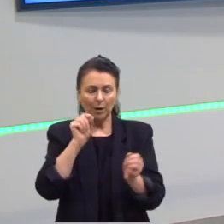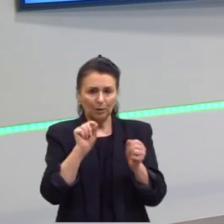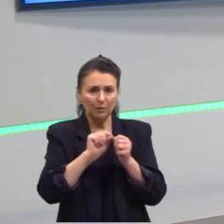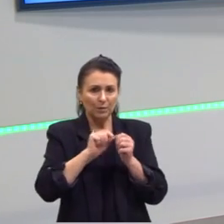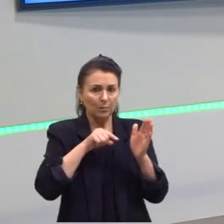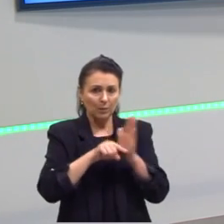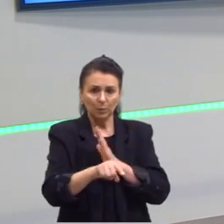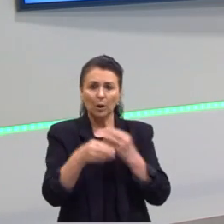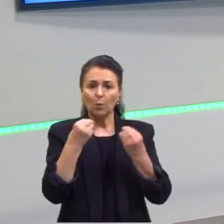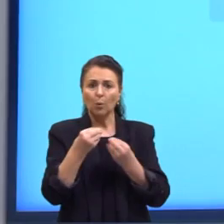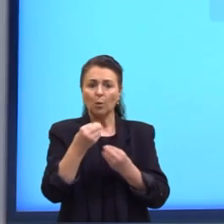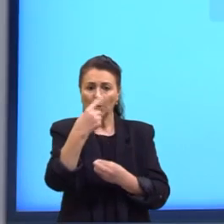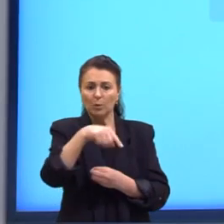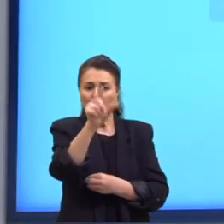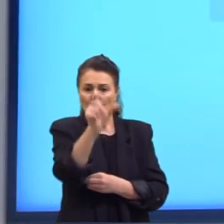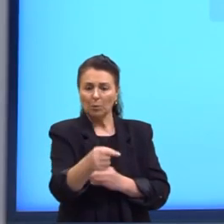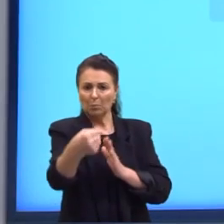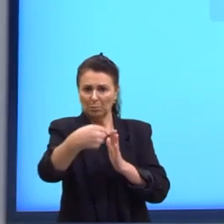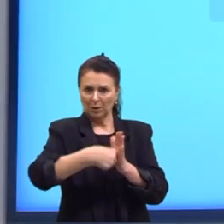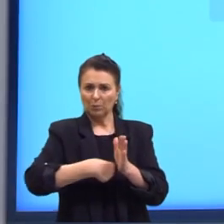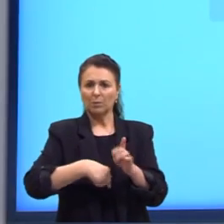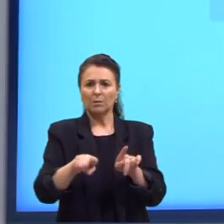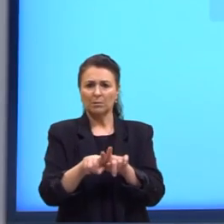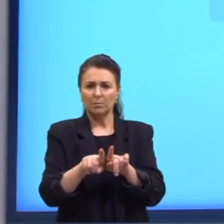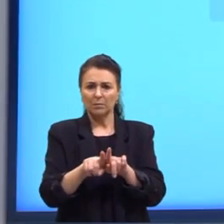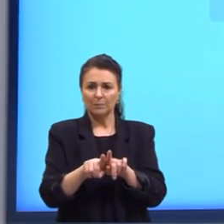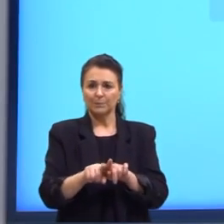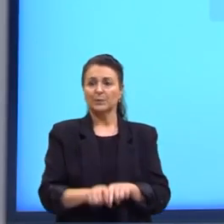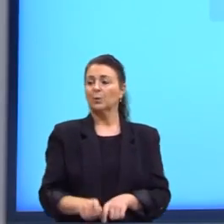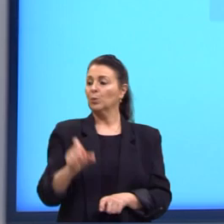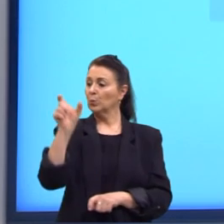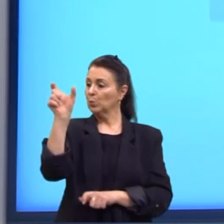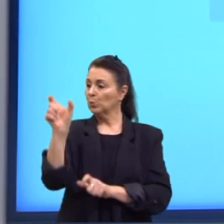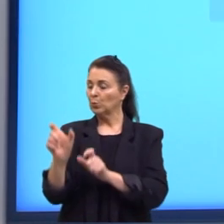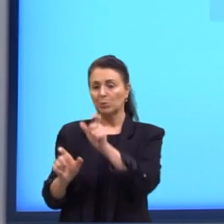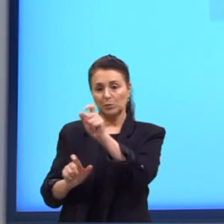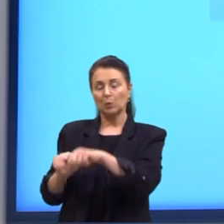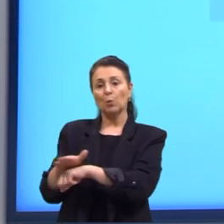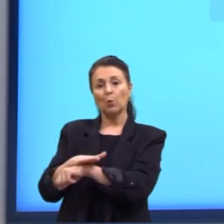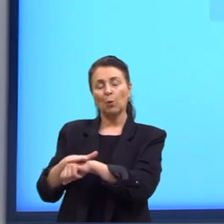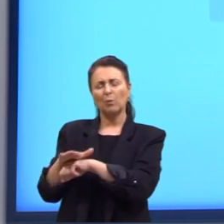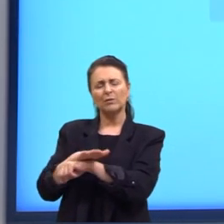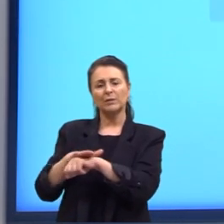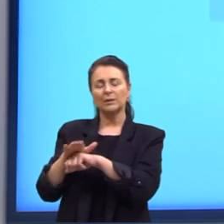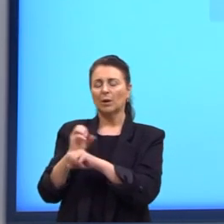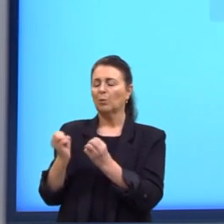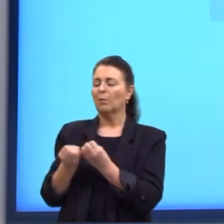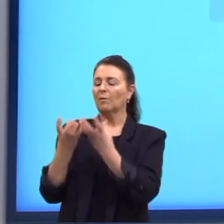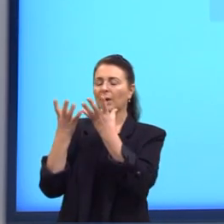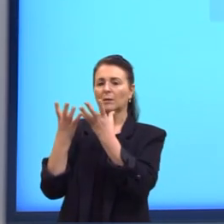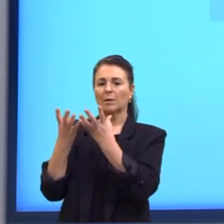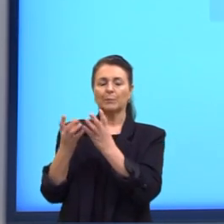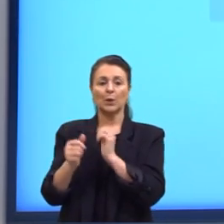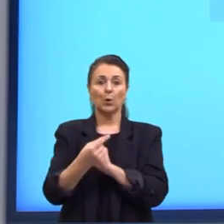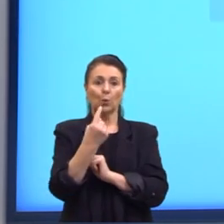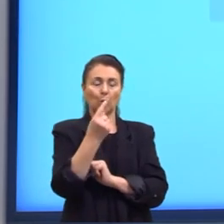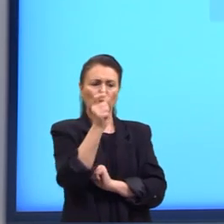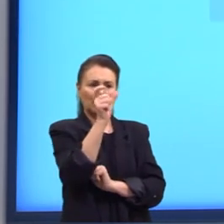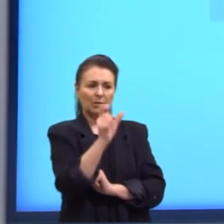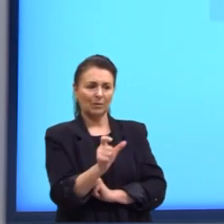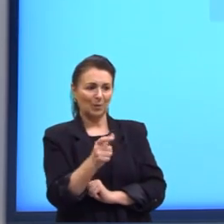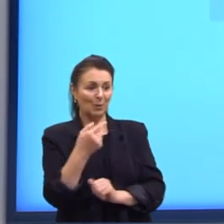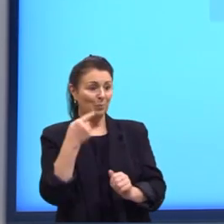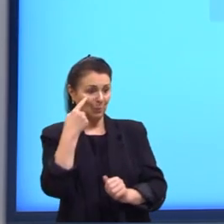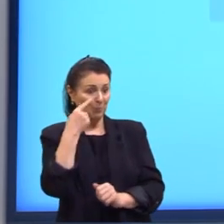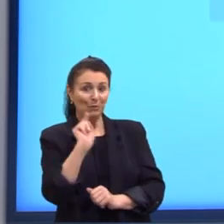olhem esse exemplo aqui duas pessoas conversando em uma festa a primeira diz você viu com